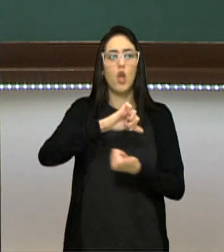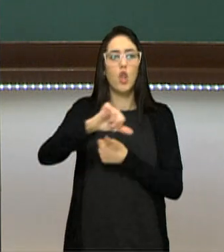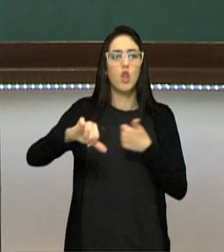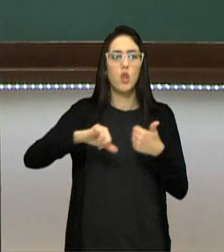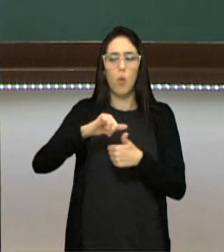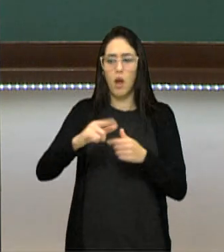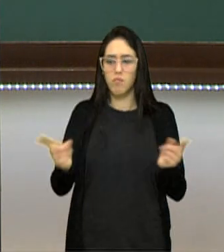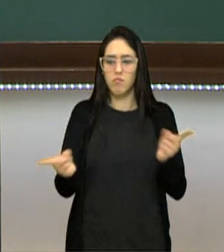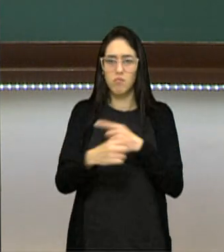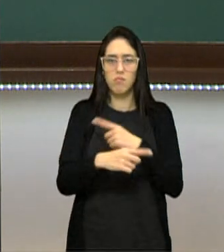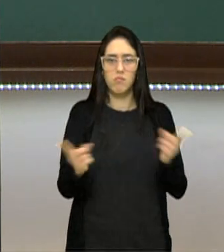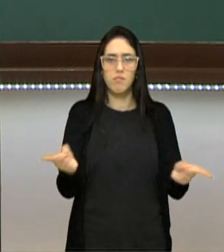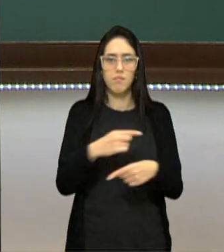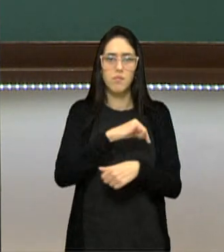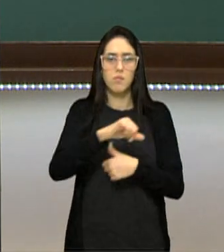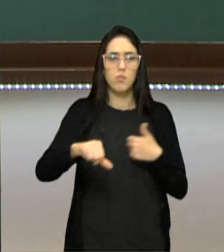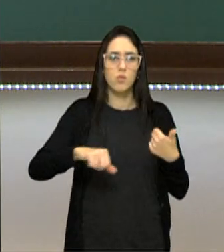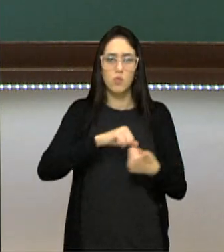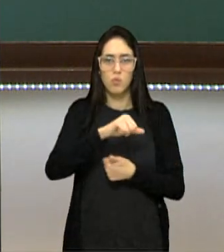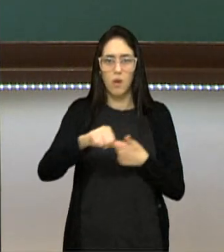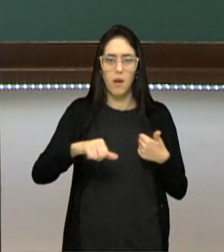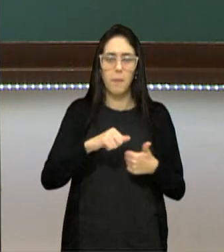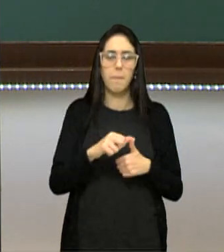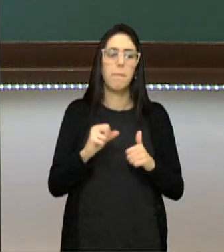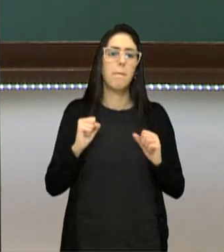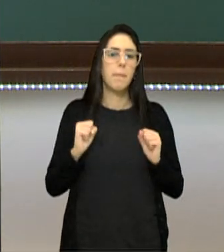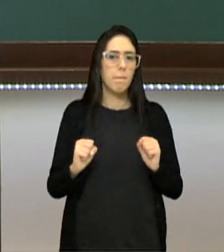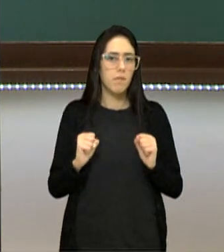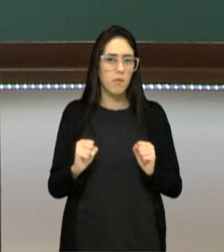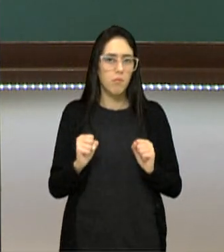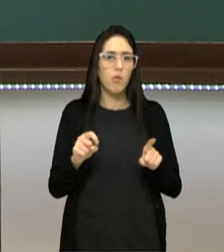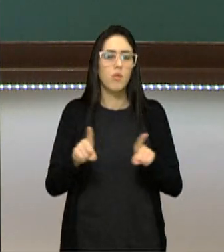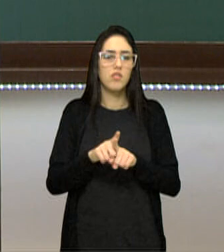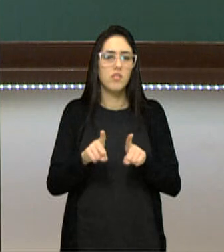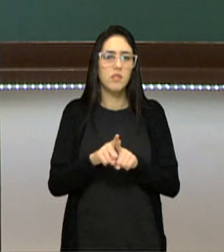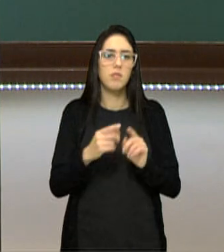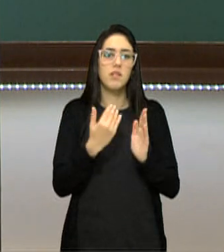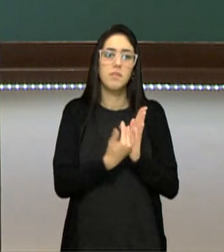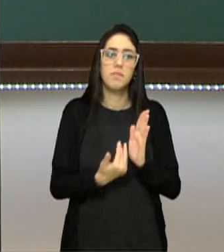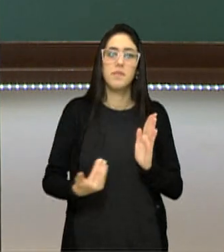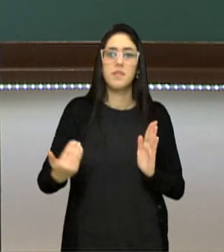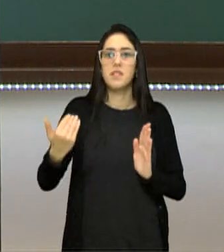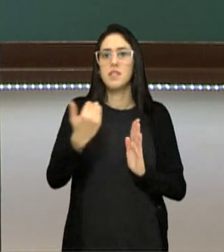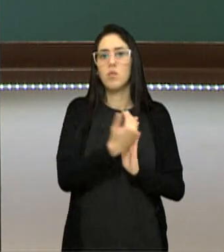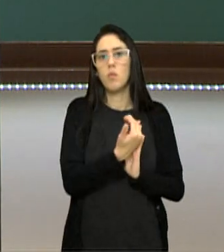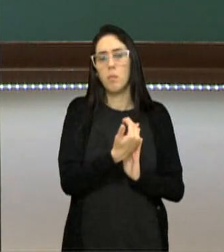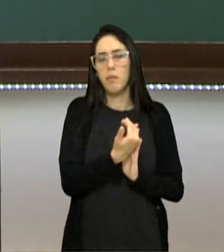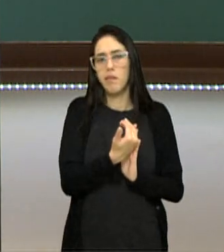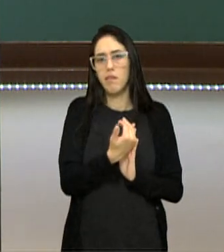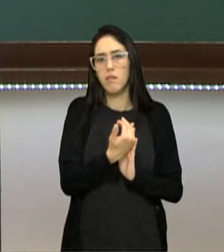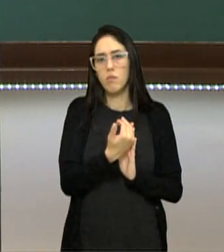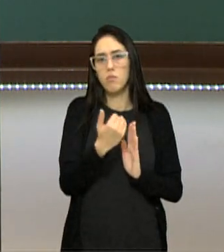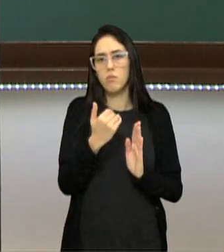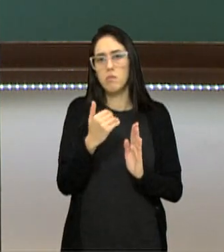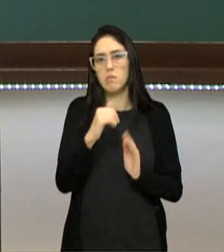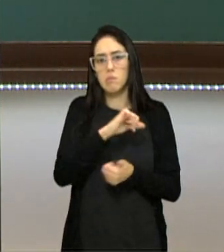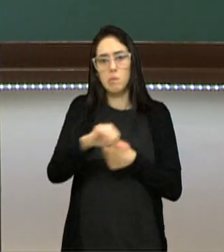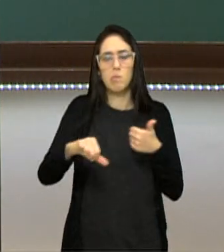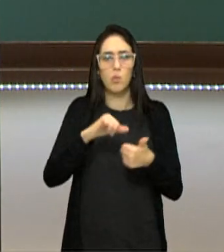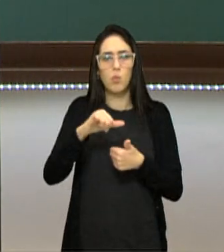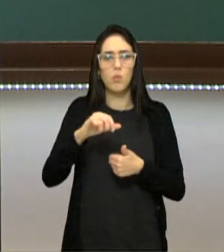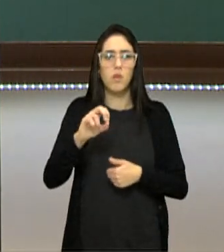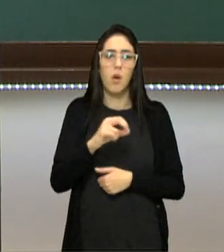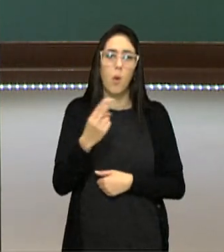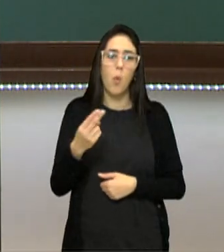vezes, né? Fazendo com que haja, claro, também um aumento da variabilidade, mas também pode levar a algum tipo de alteração, como